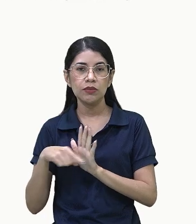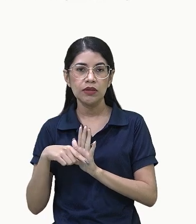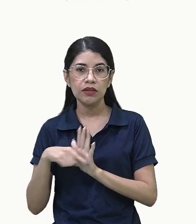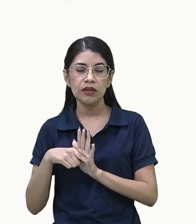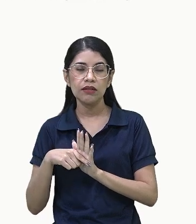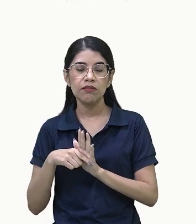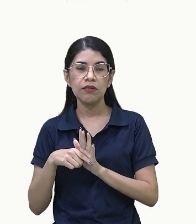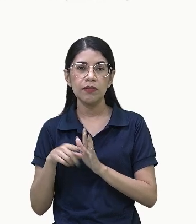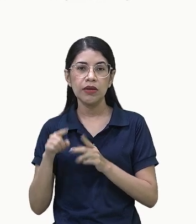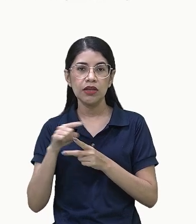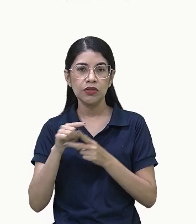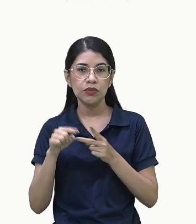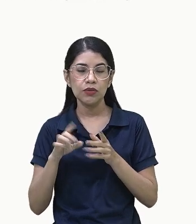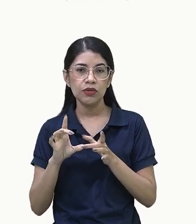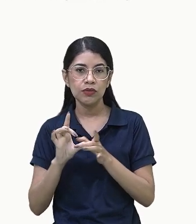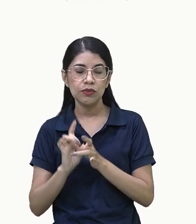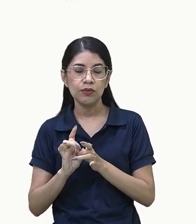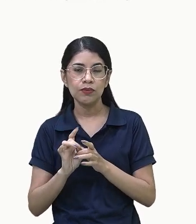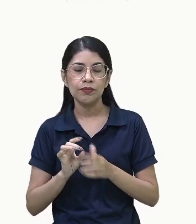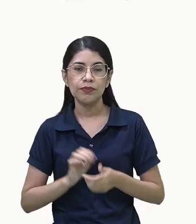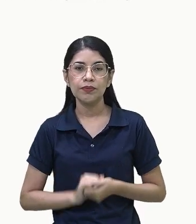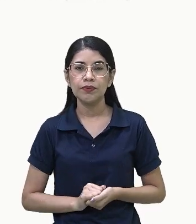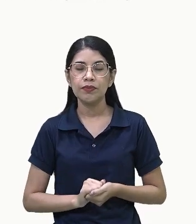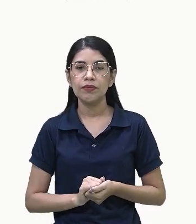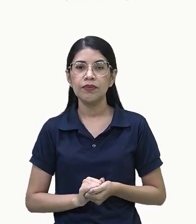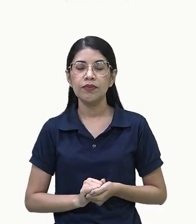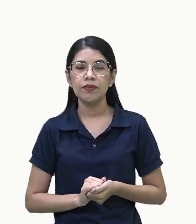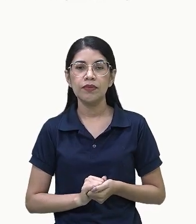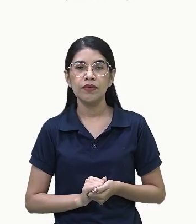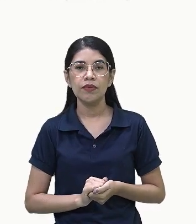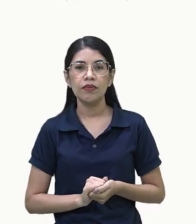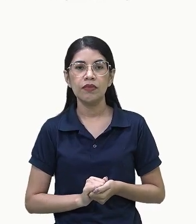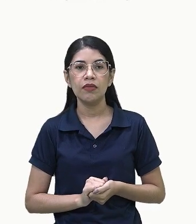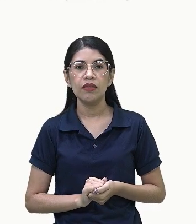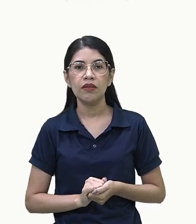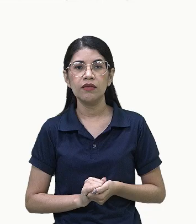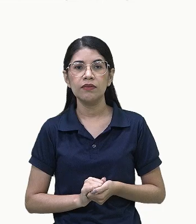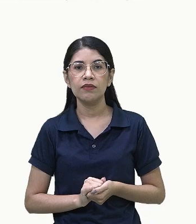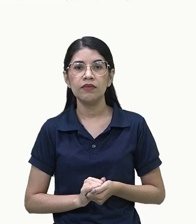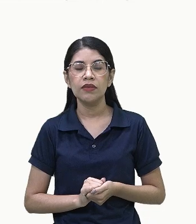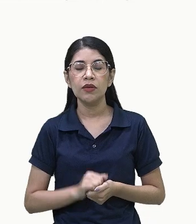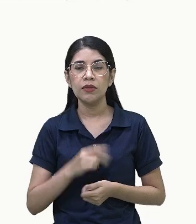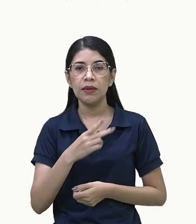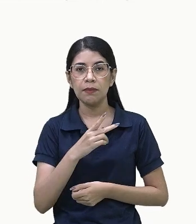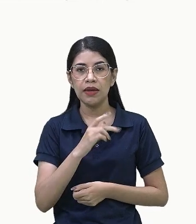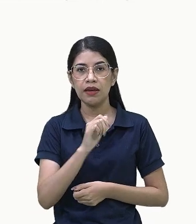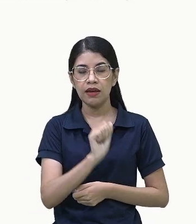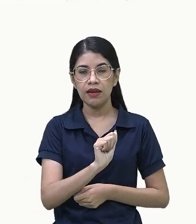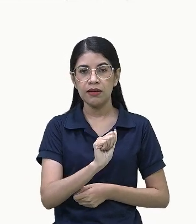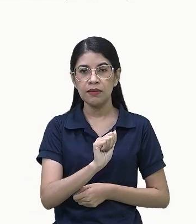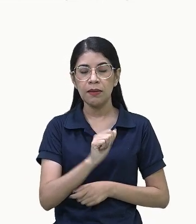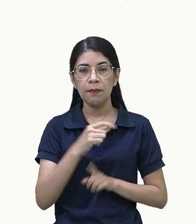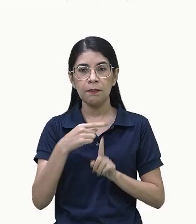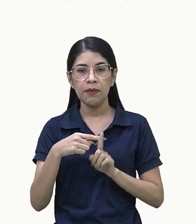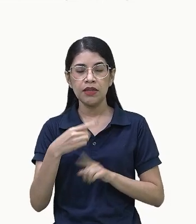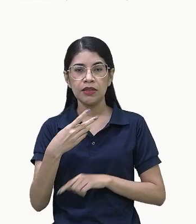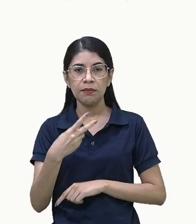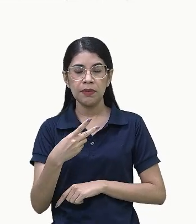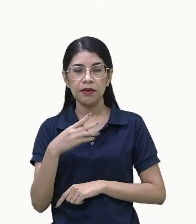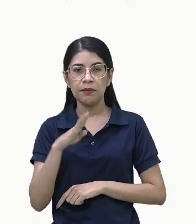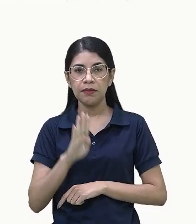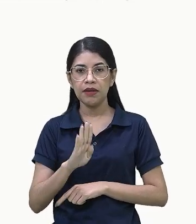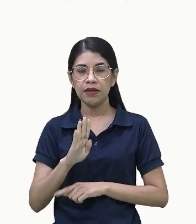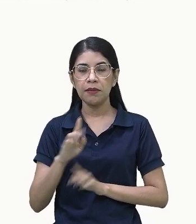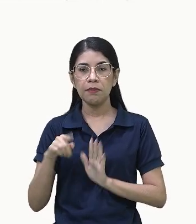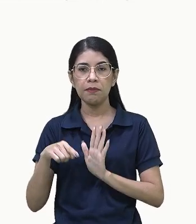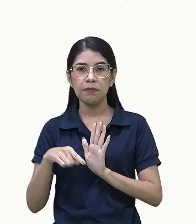duas. Então, nós temos probabilidade de A mais probabilidade de B menos a